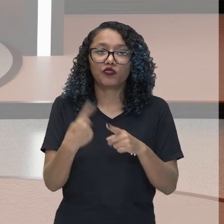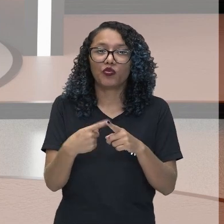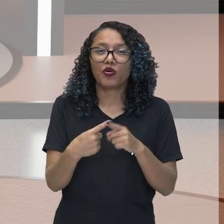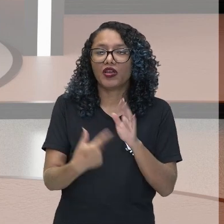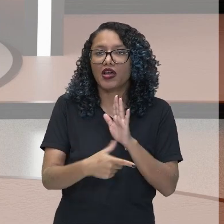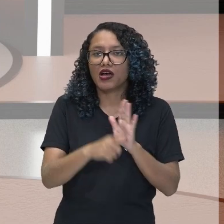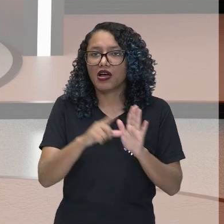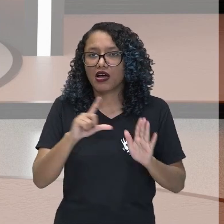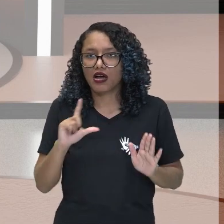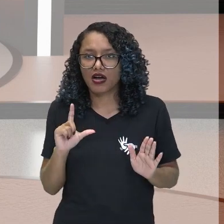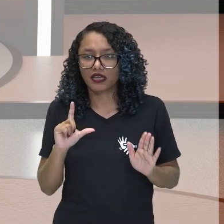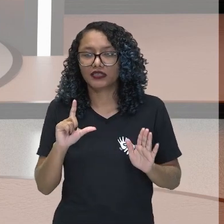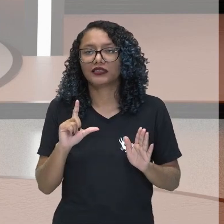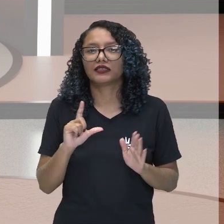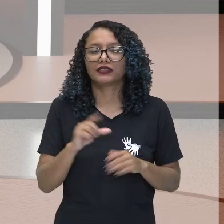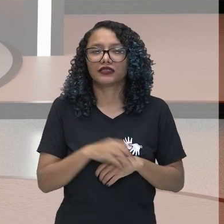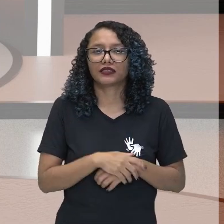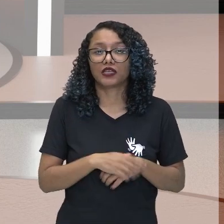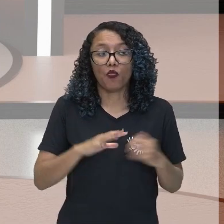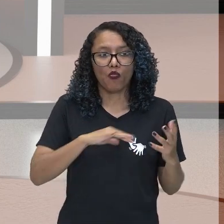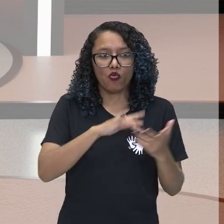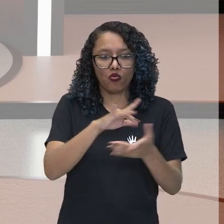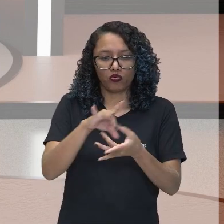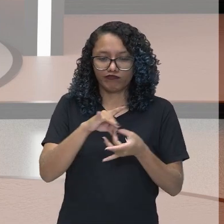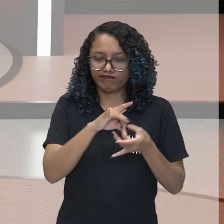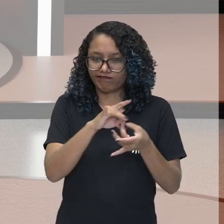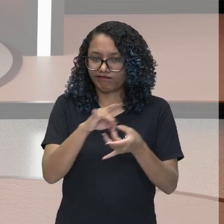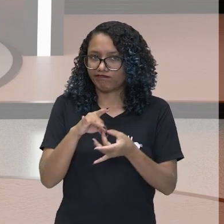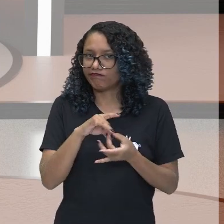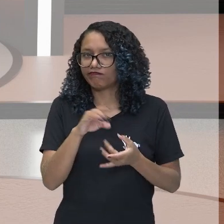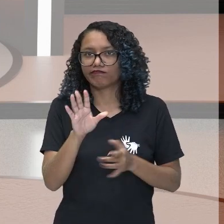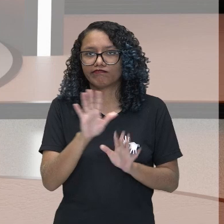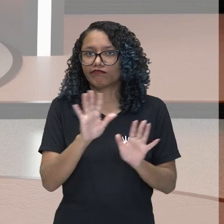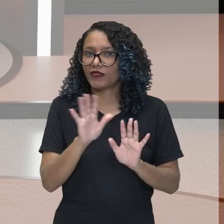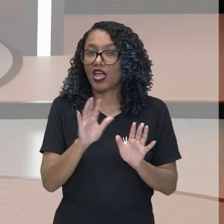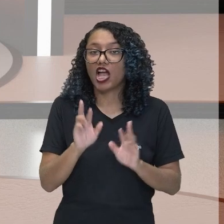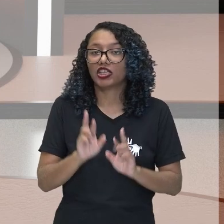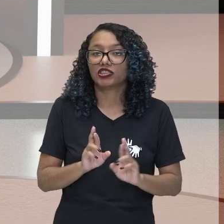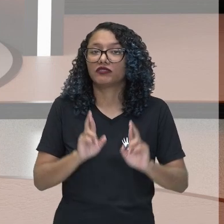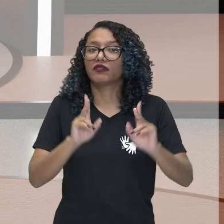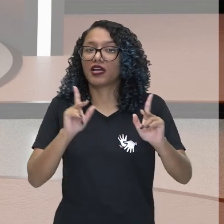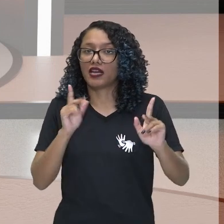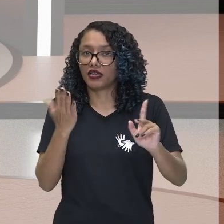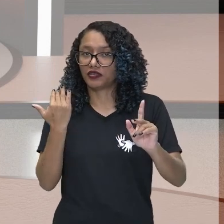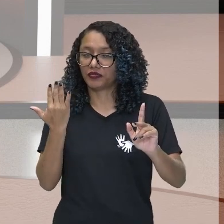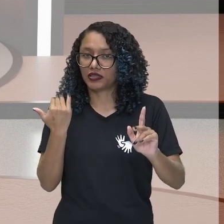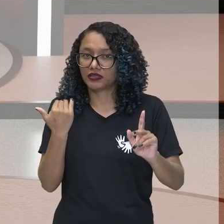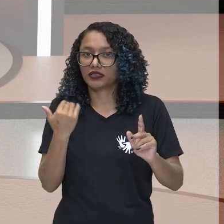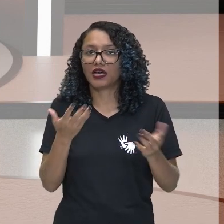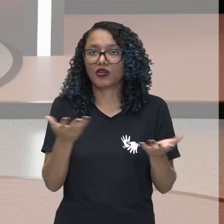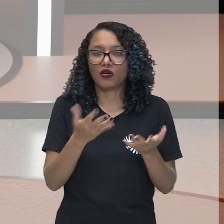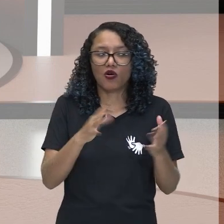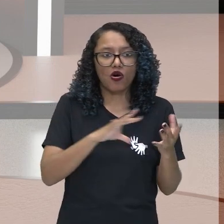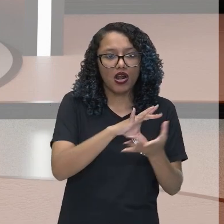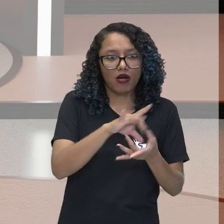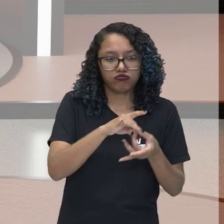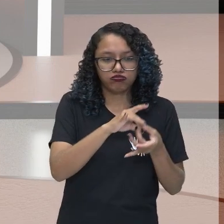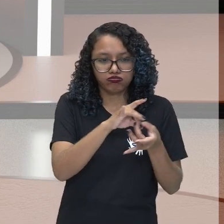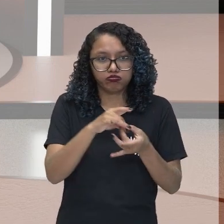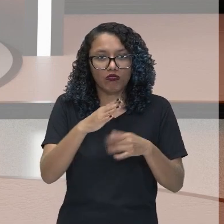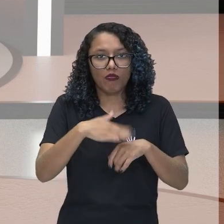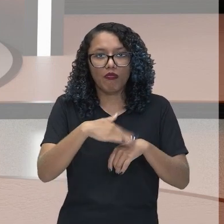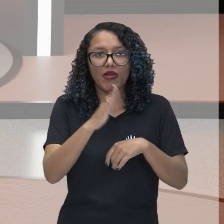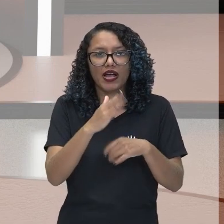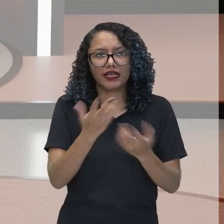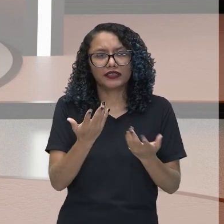mundo tão globalizado, tão capitalista quanto a gente vive hoje. Então, a gente observava que tudo era